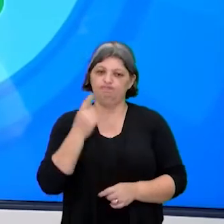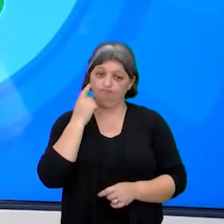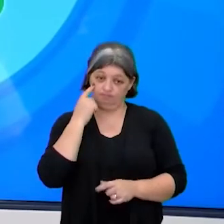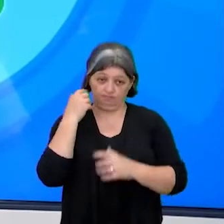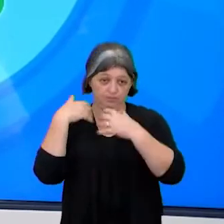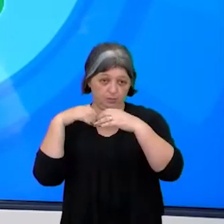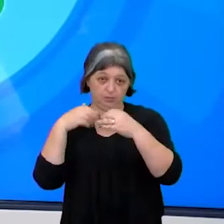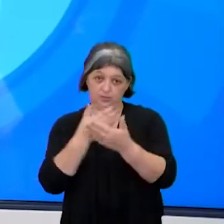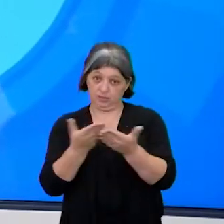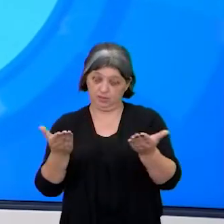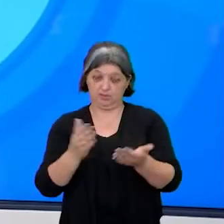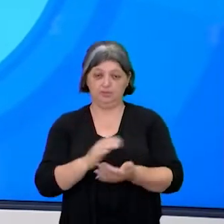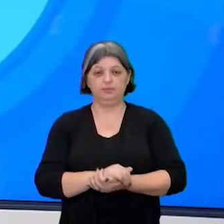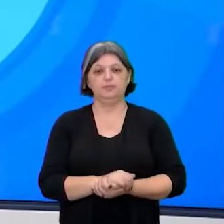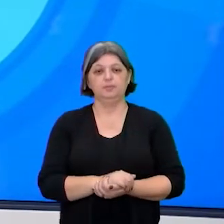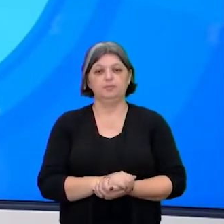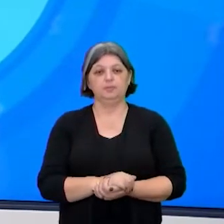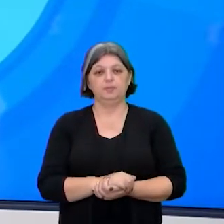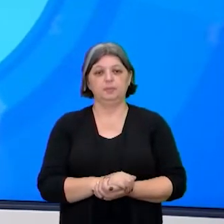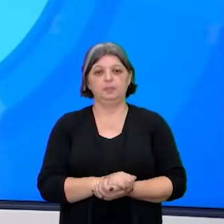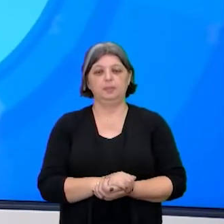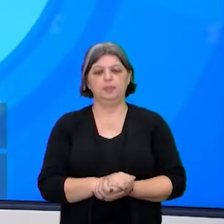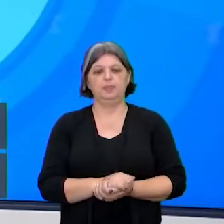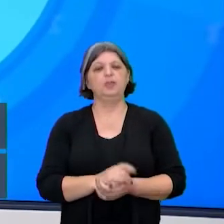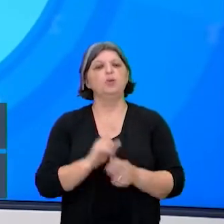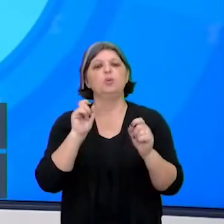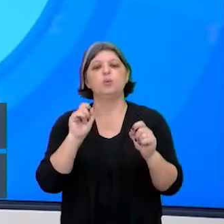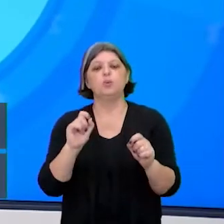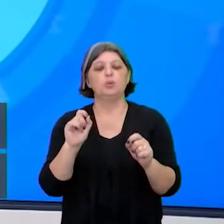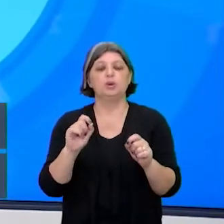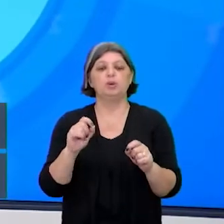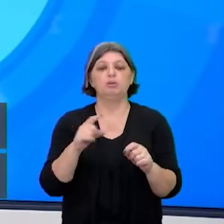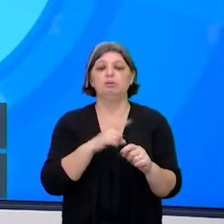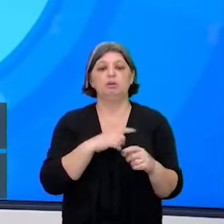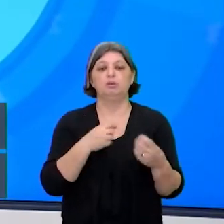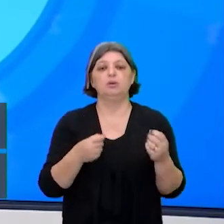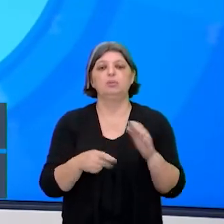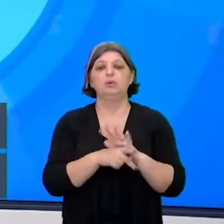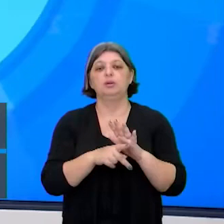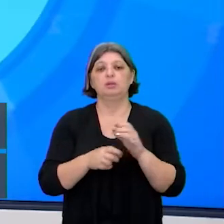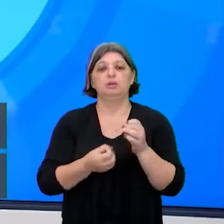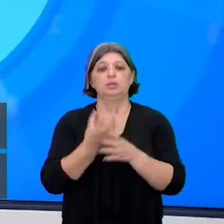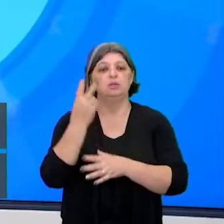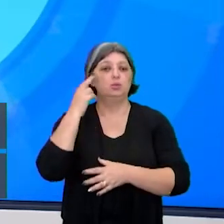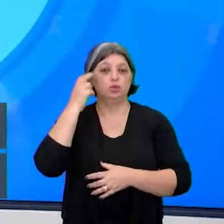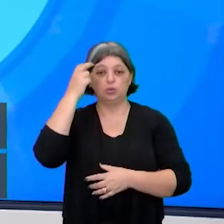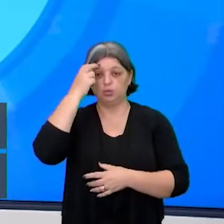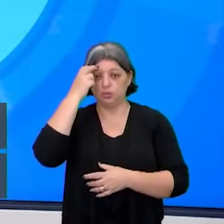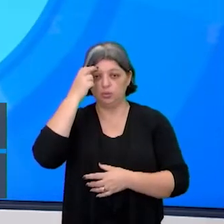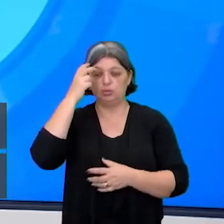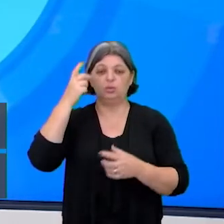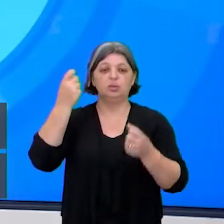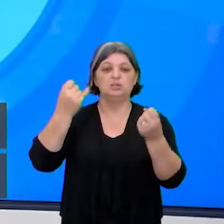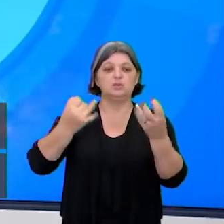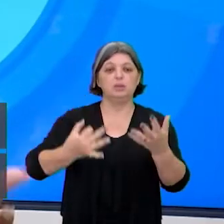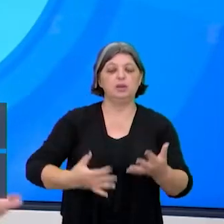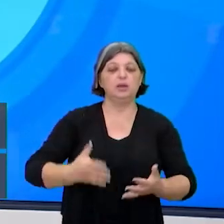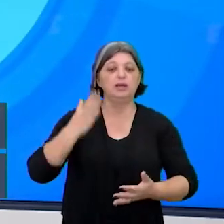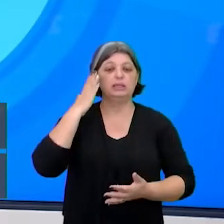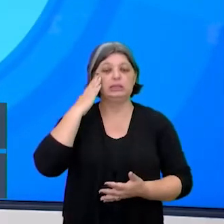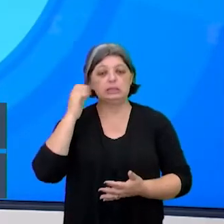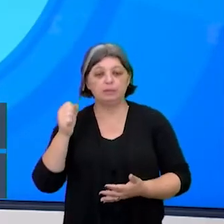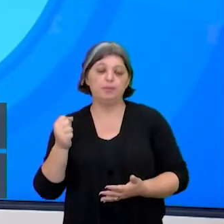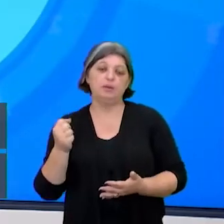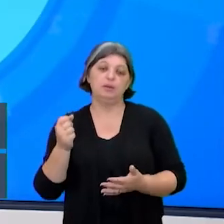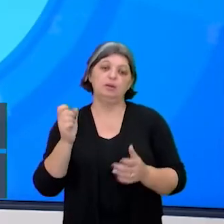reflexão aí. Então eu quero que vocês pensem aí. O que leva uma cultura, um explicar, um saber ser